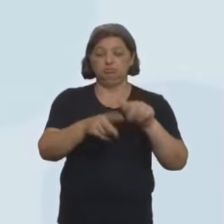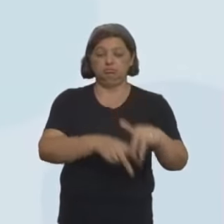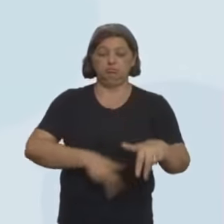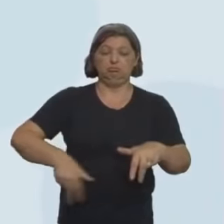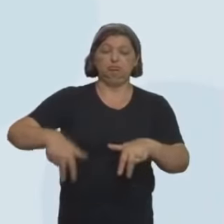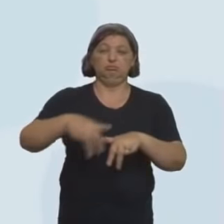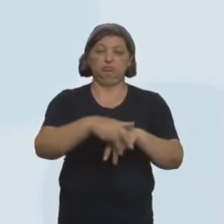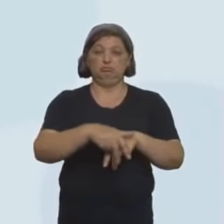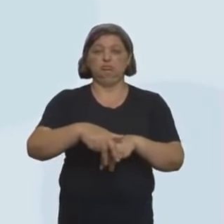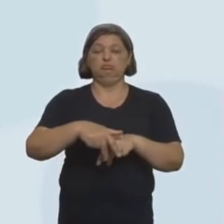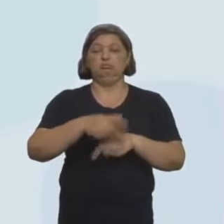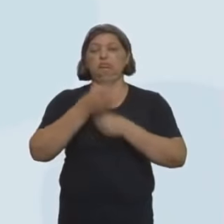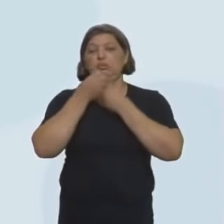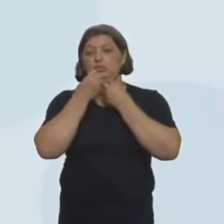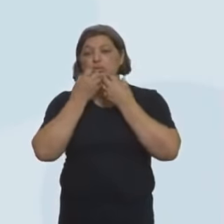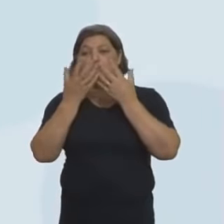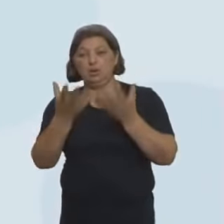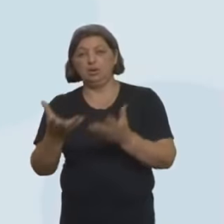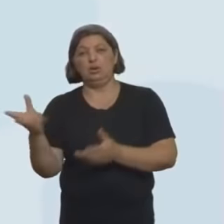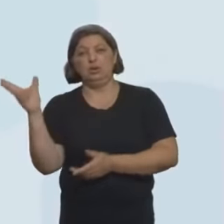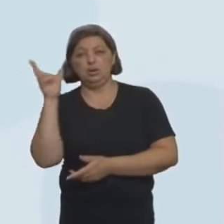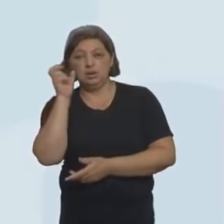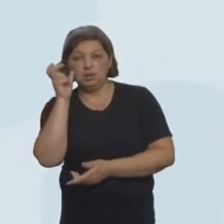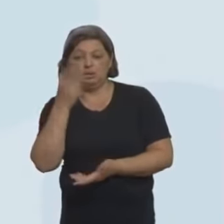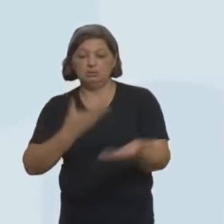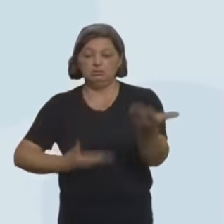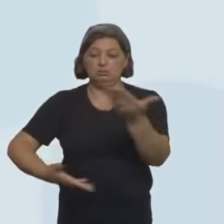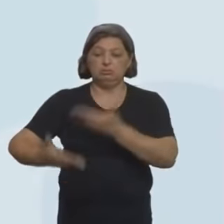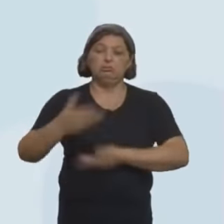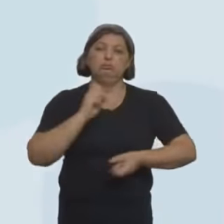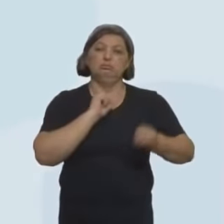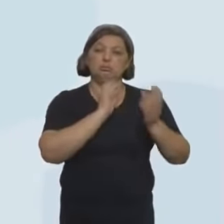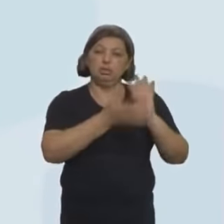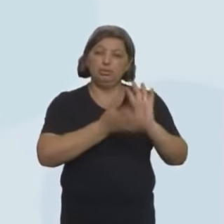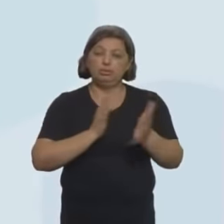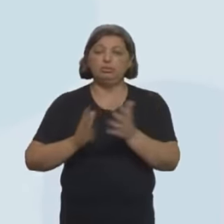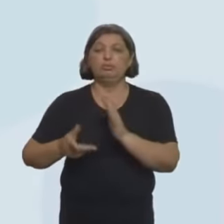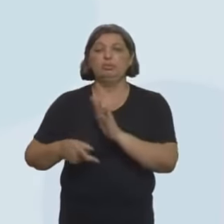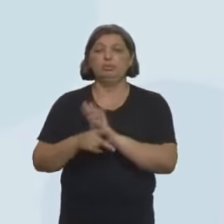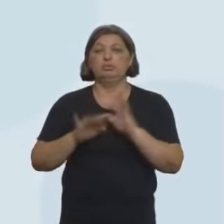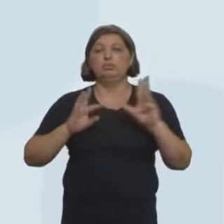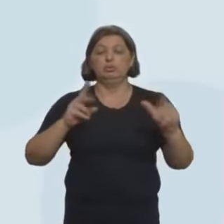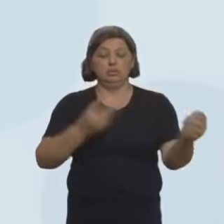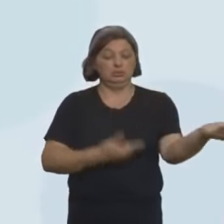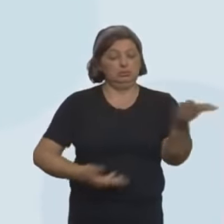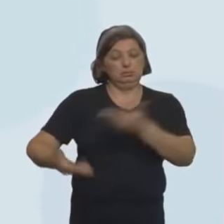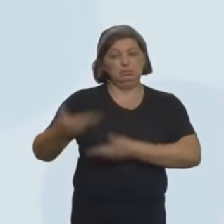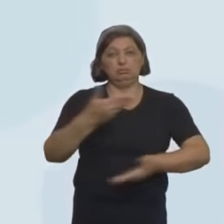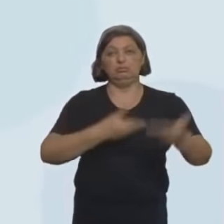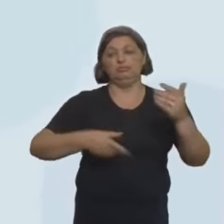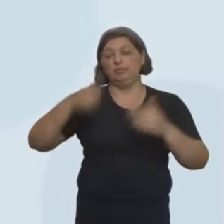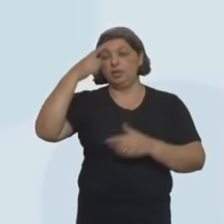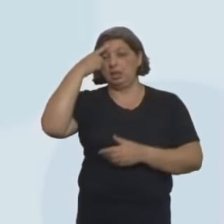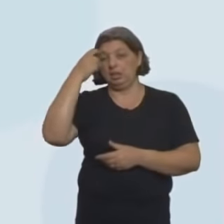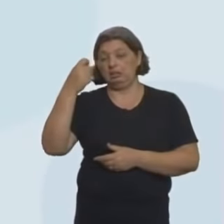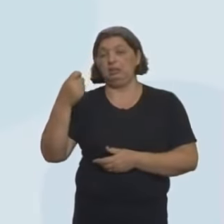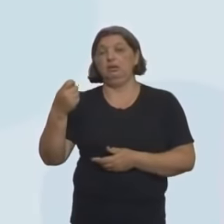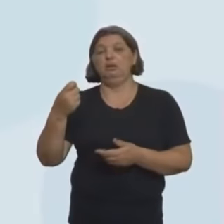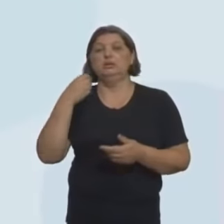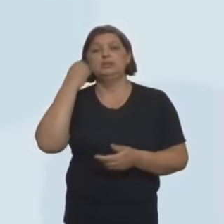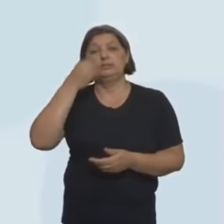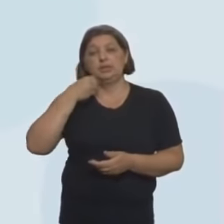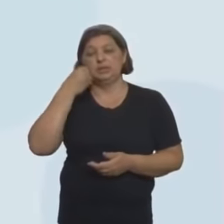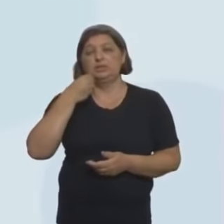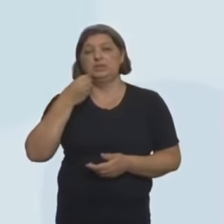e escuta para todos, né? Onde todo mundo é chamado a compartilhar suas ideias, suas experiências, onde